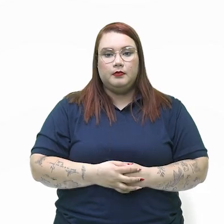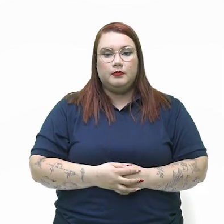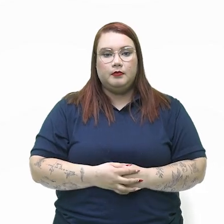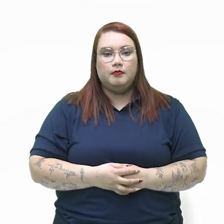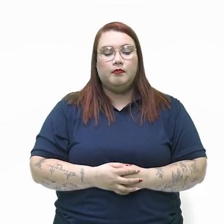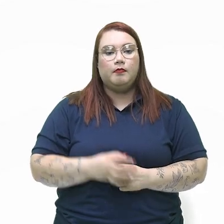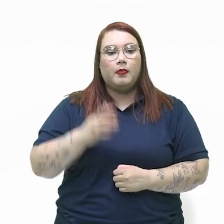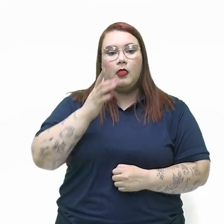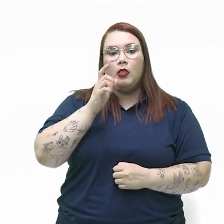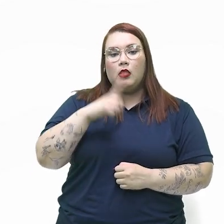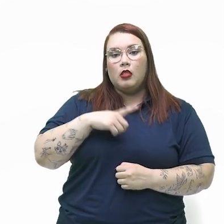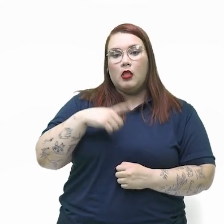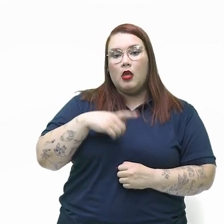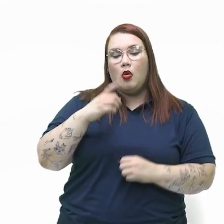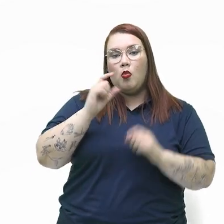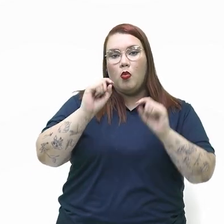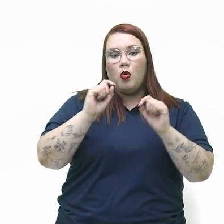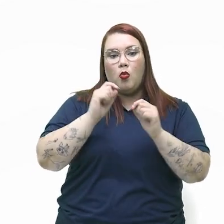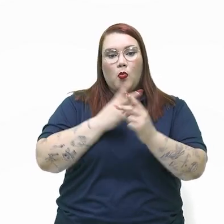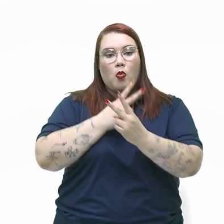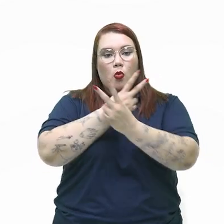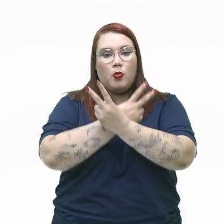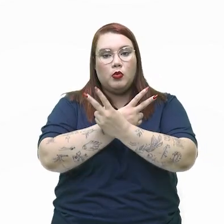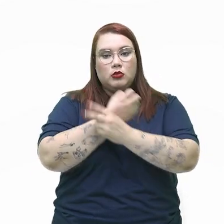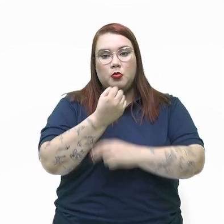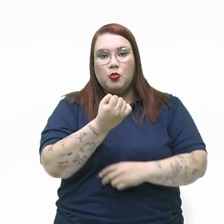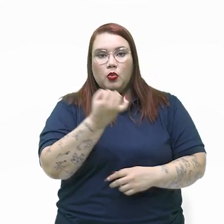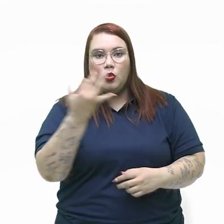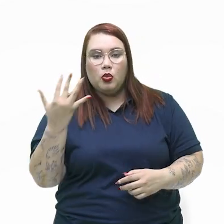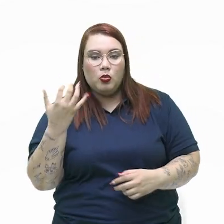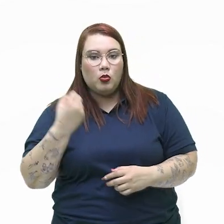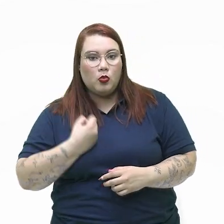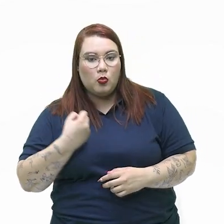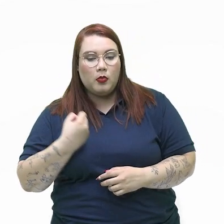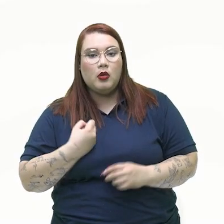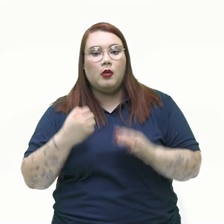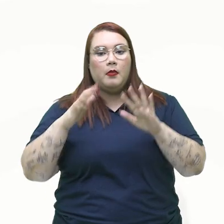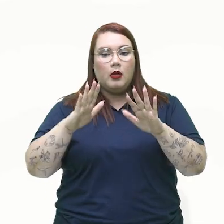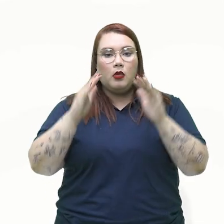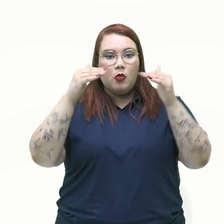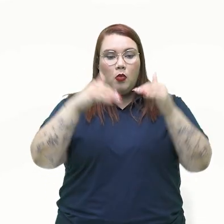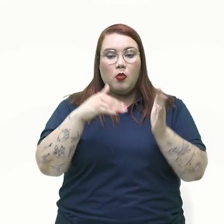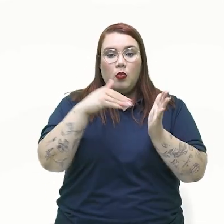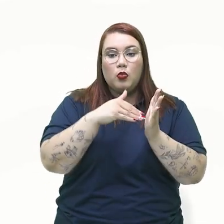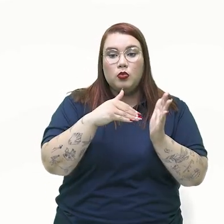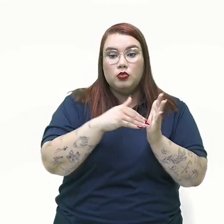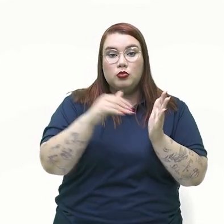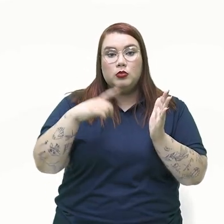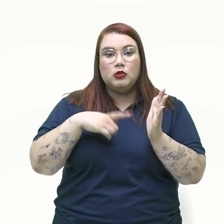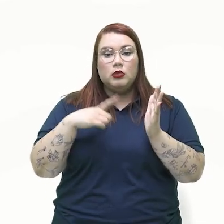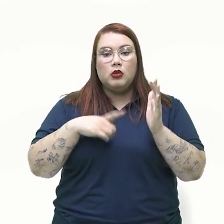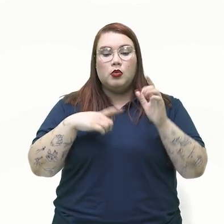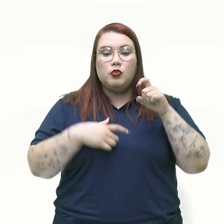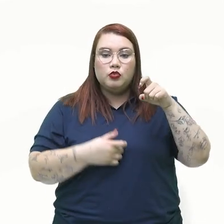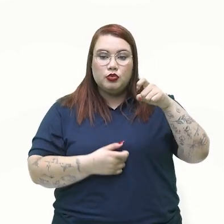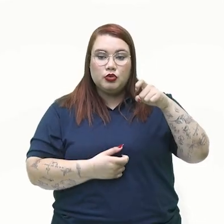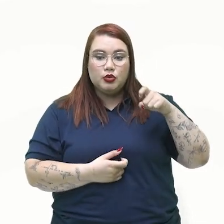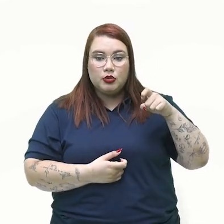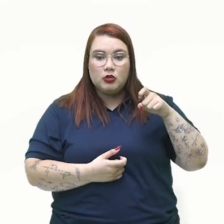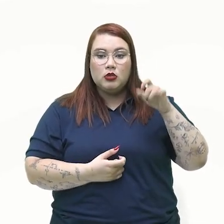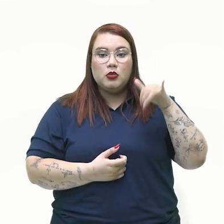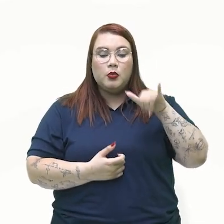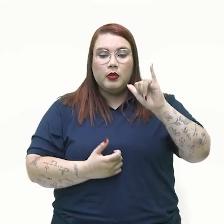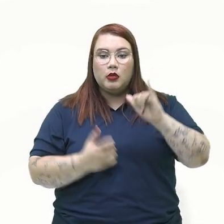dos cromossomos numerados, nós temos lá no finalzinho os cromossomos X e Y, né, que estão sendo demonstrados